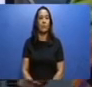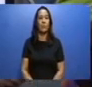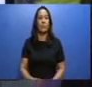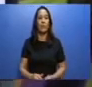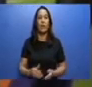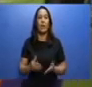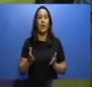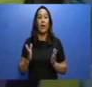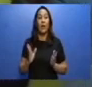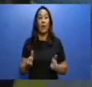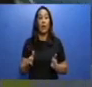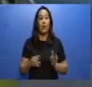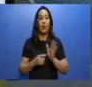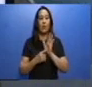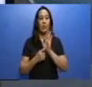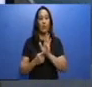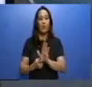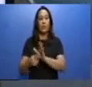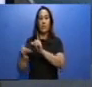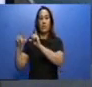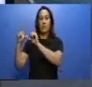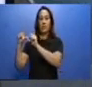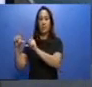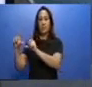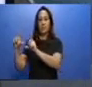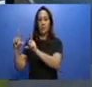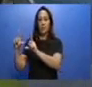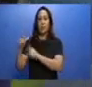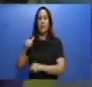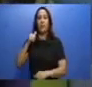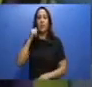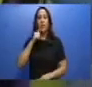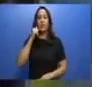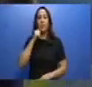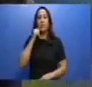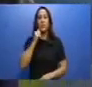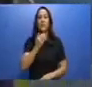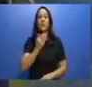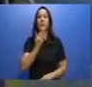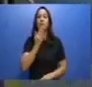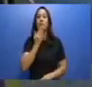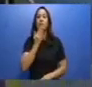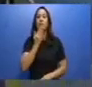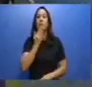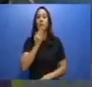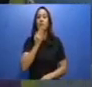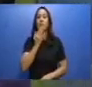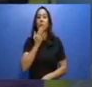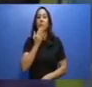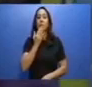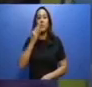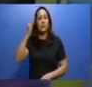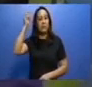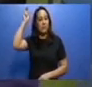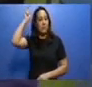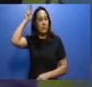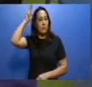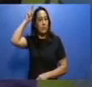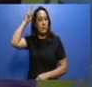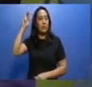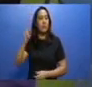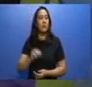Aqui, pessoal, olha que foto bonita. Essa moça, ela é índia e ela tá fazendo esses trabalhos que